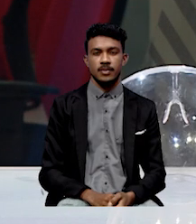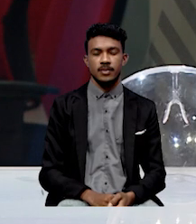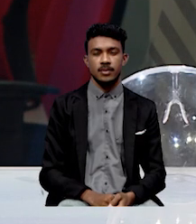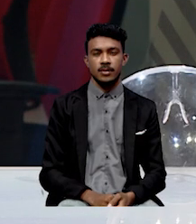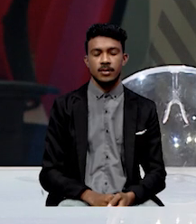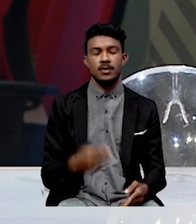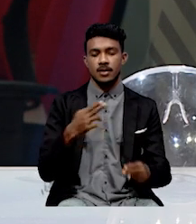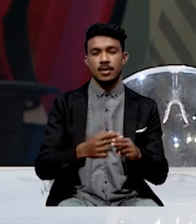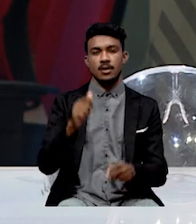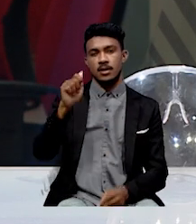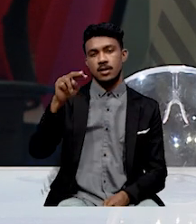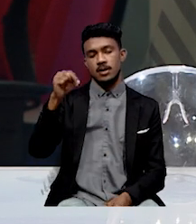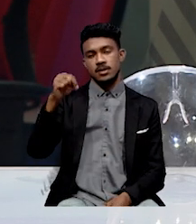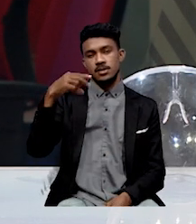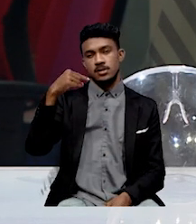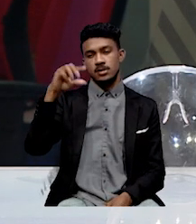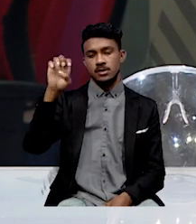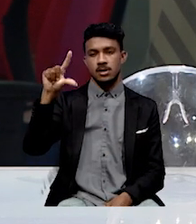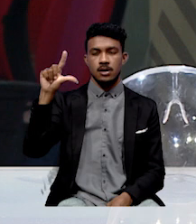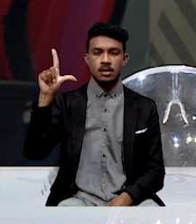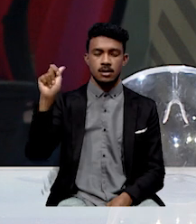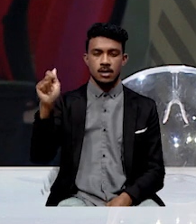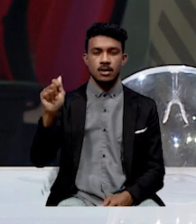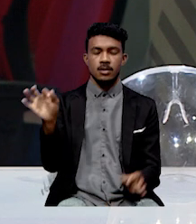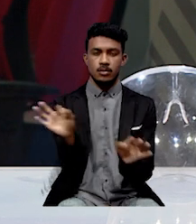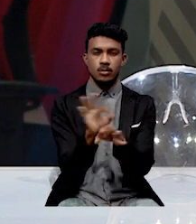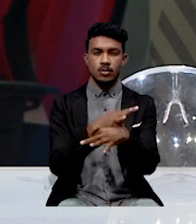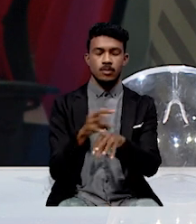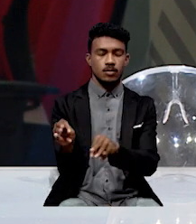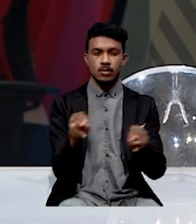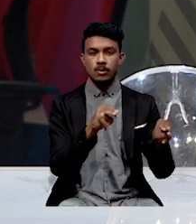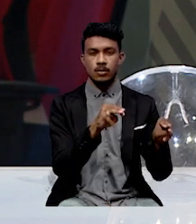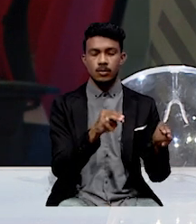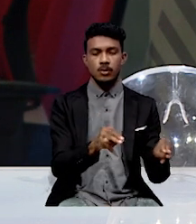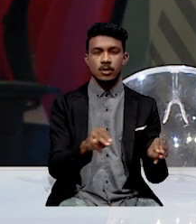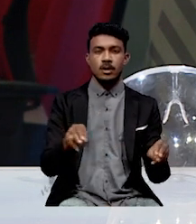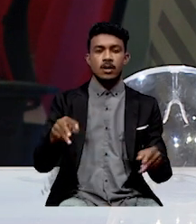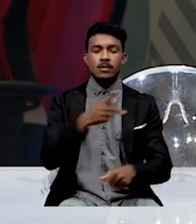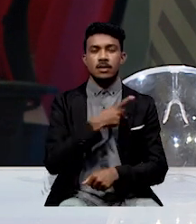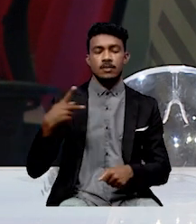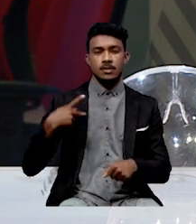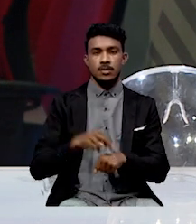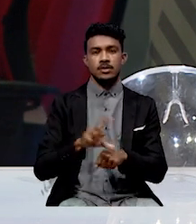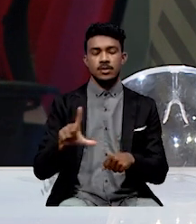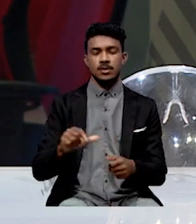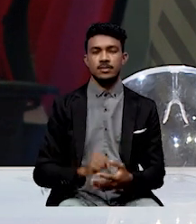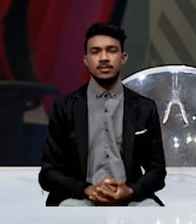Ângela Freitas se dissolve Parlamento Nacional, bem ir eleito sai Presidente da República.